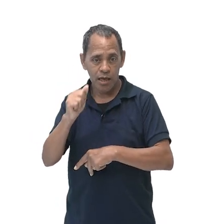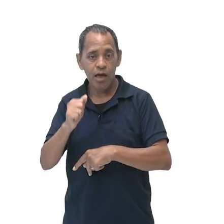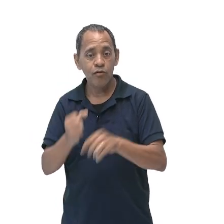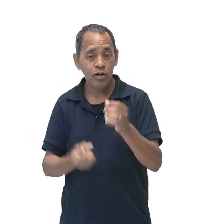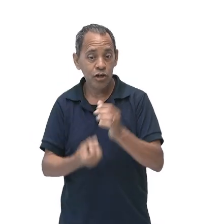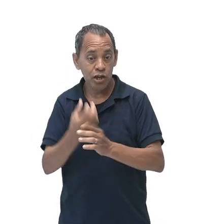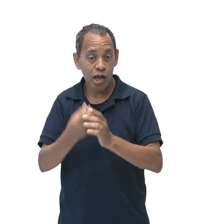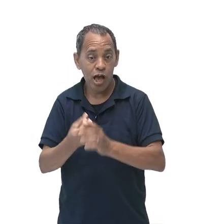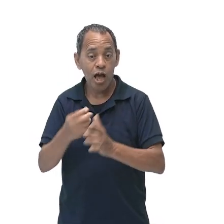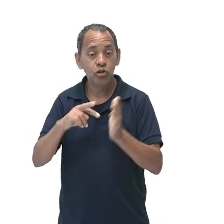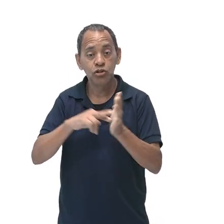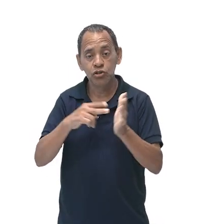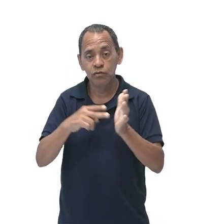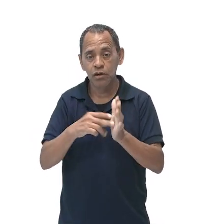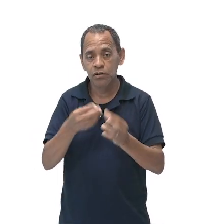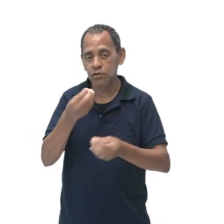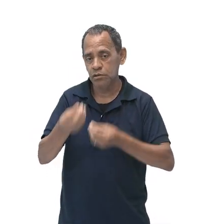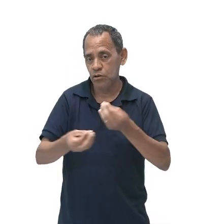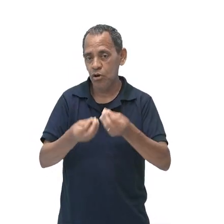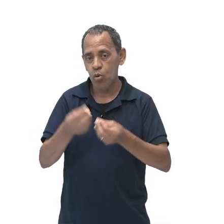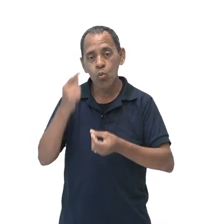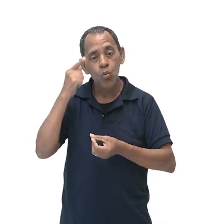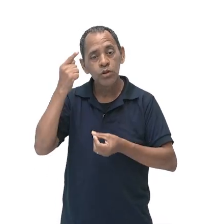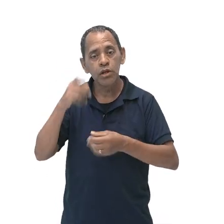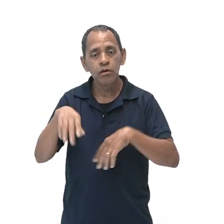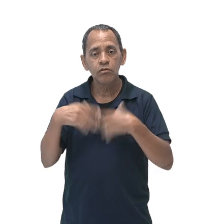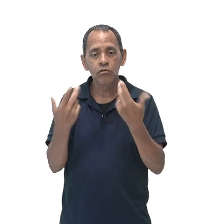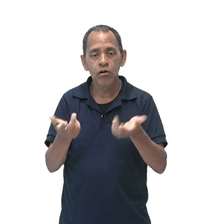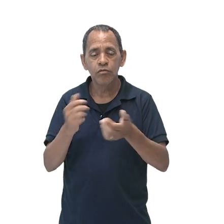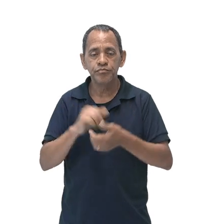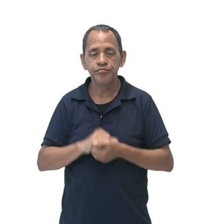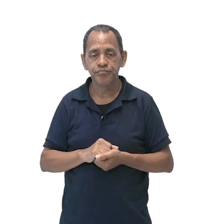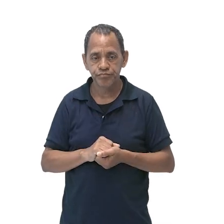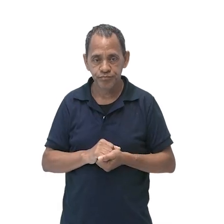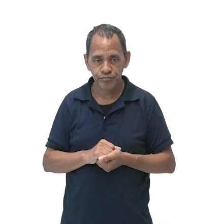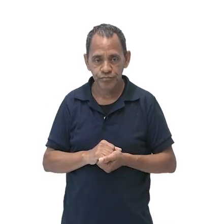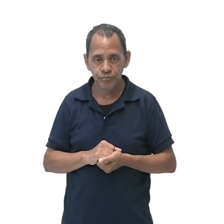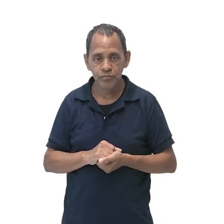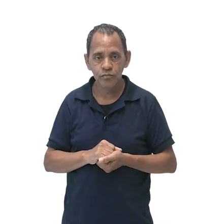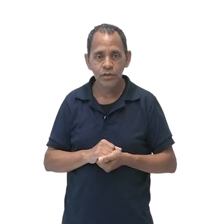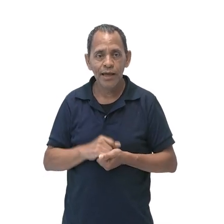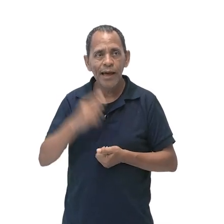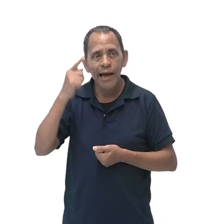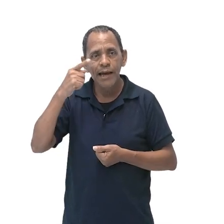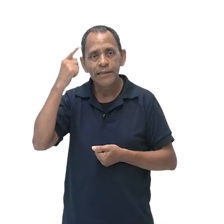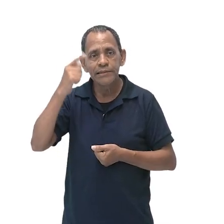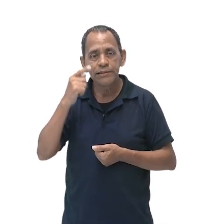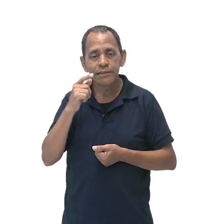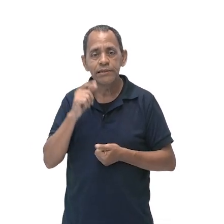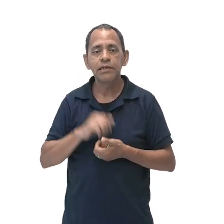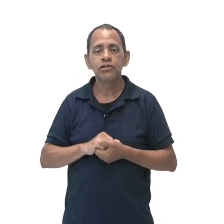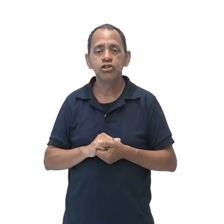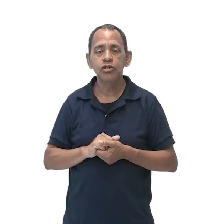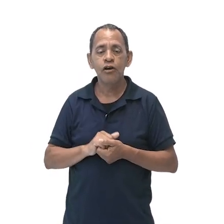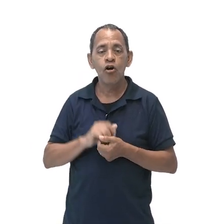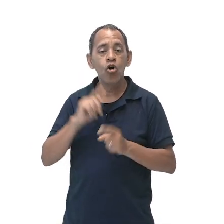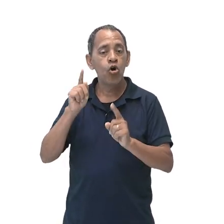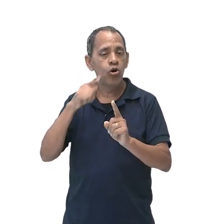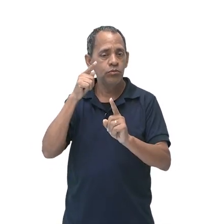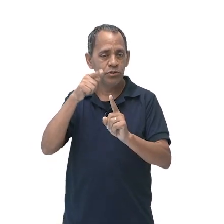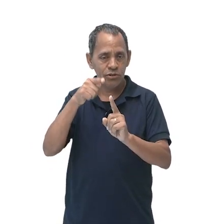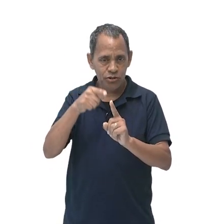ideia estabelecida com essa conexão, com essa preposição? A ideia de finalidade, ou